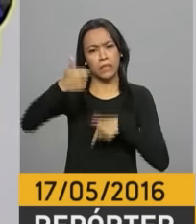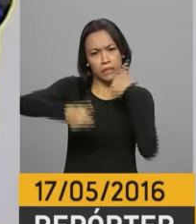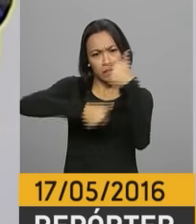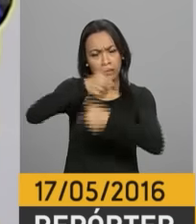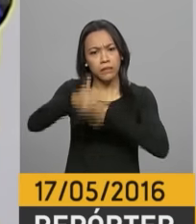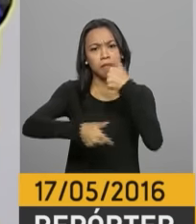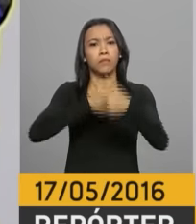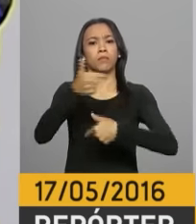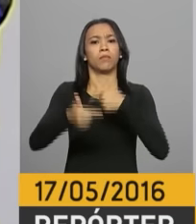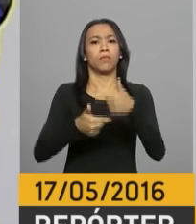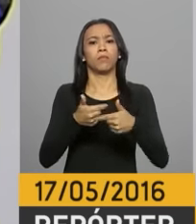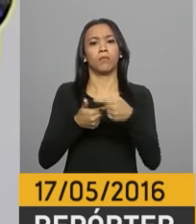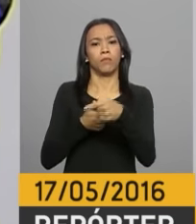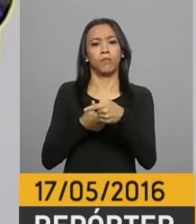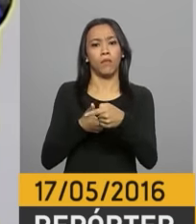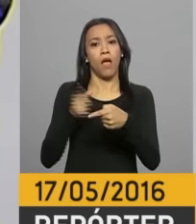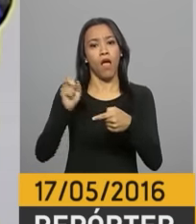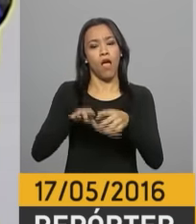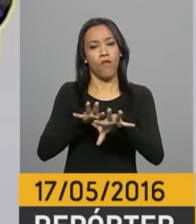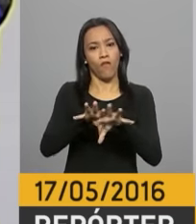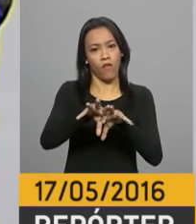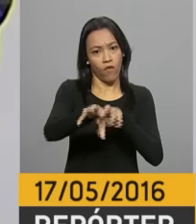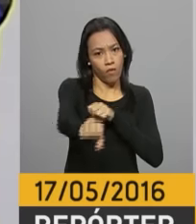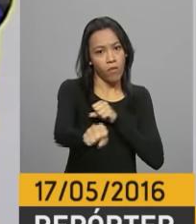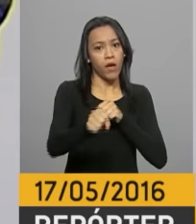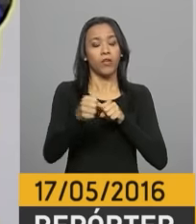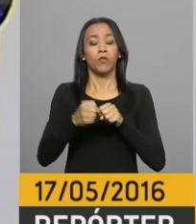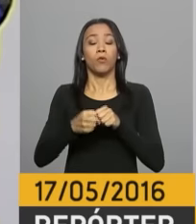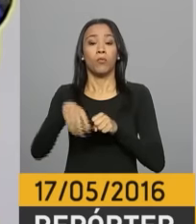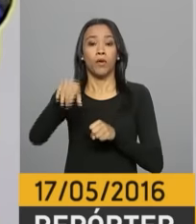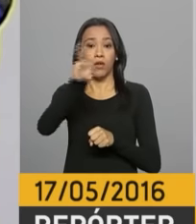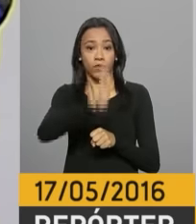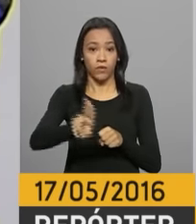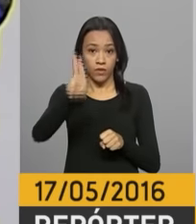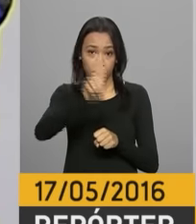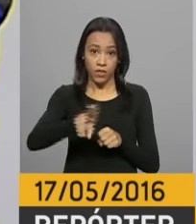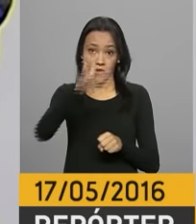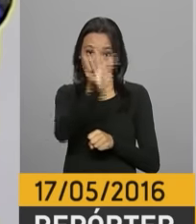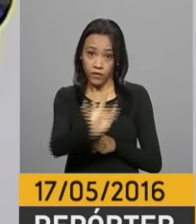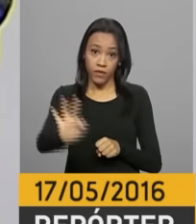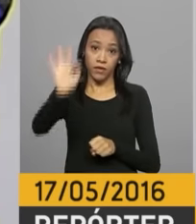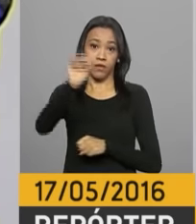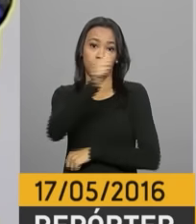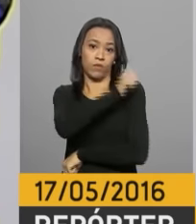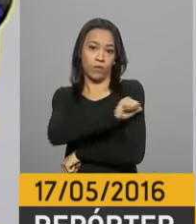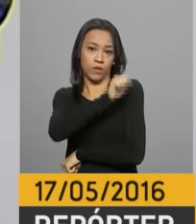University. Ele é graduado pela Universidade Federal do Rio de Janeiro